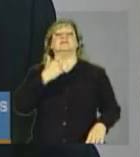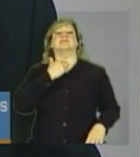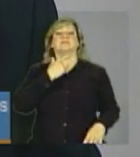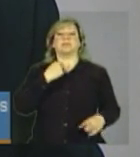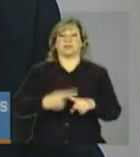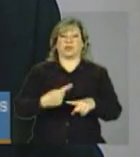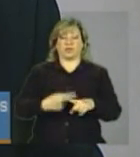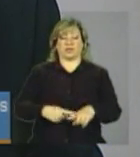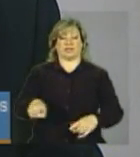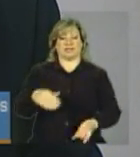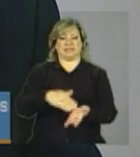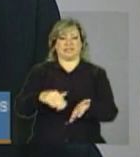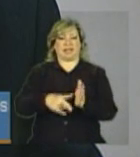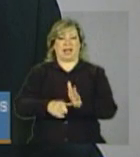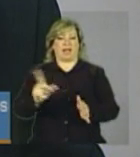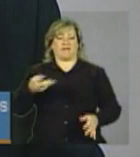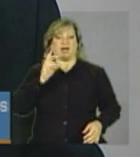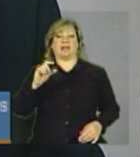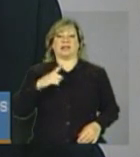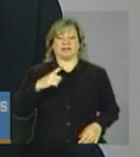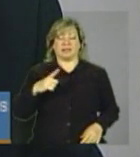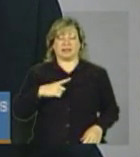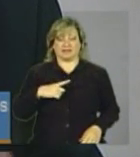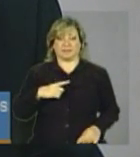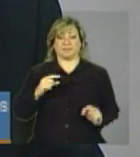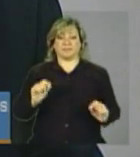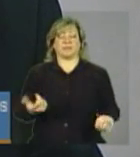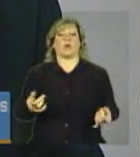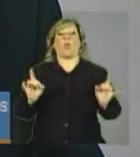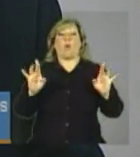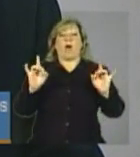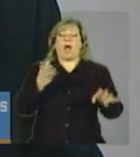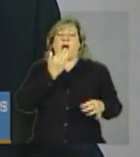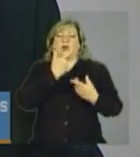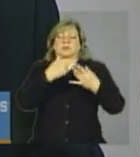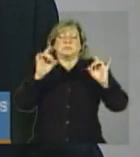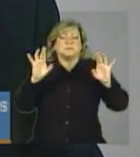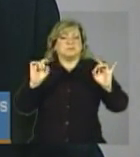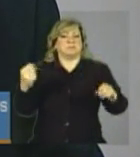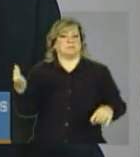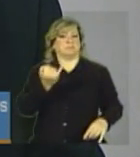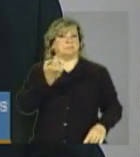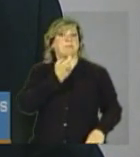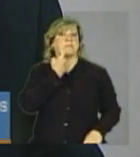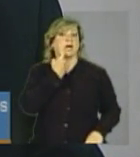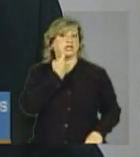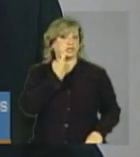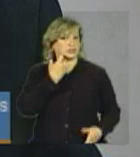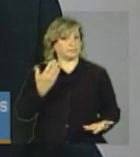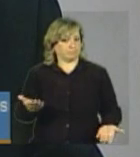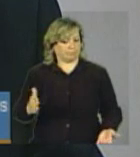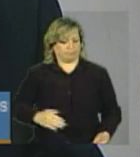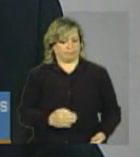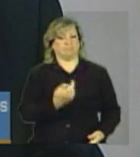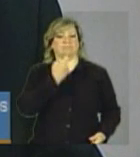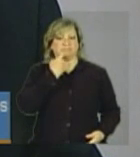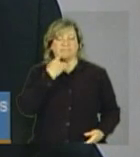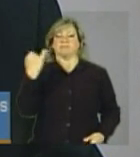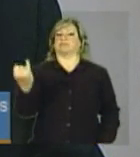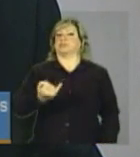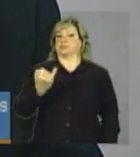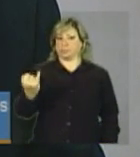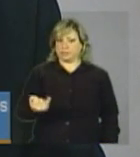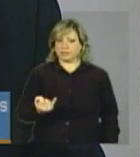daquilo que a secretária dizia aqui há momentos atrás, da qualidade da alimentação que vai à mesa, né? Então, não só